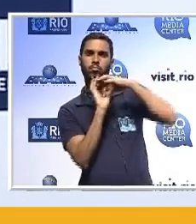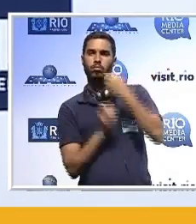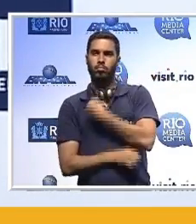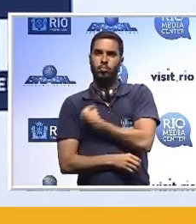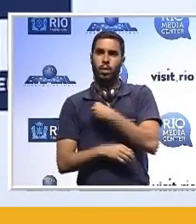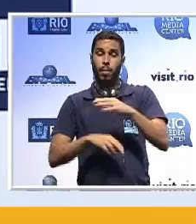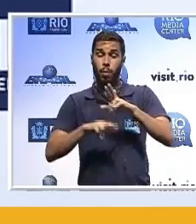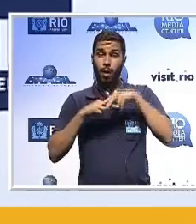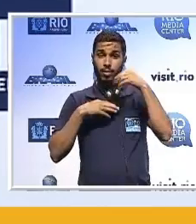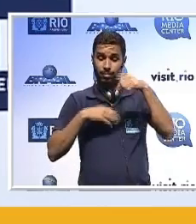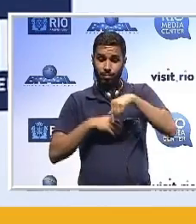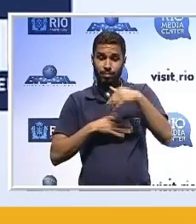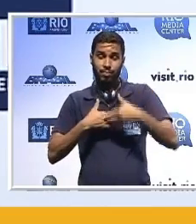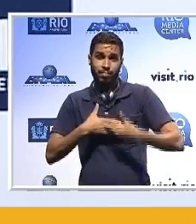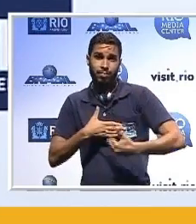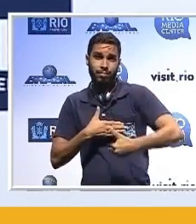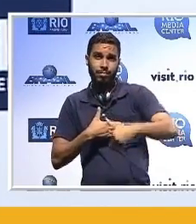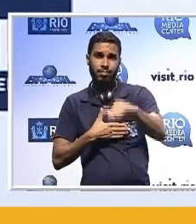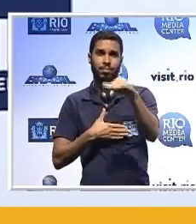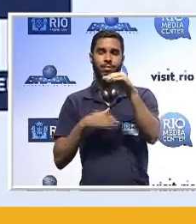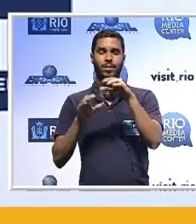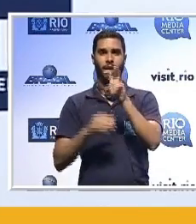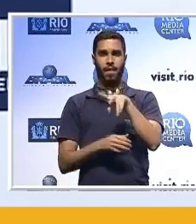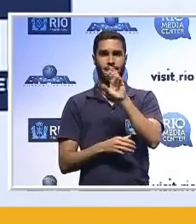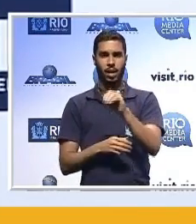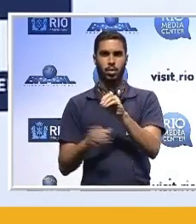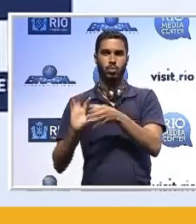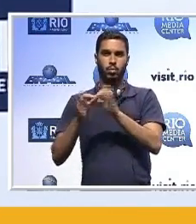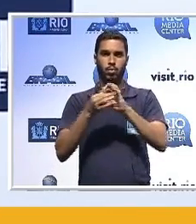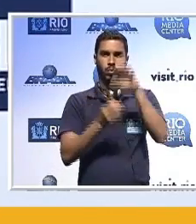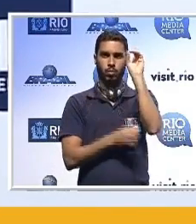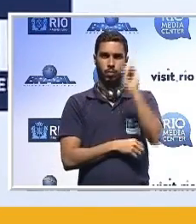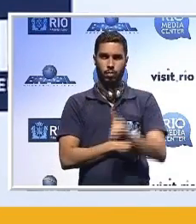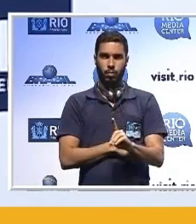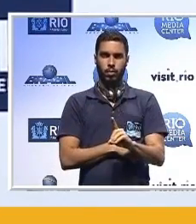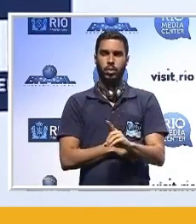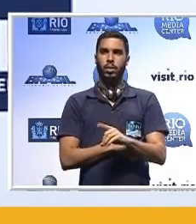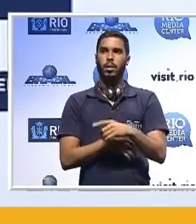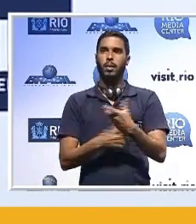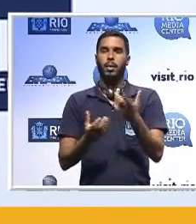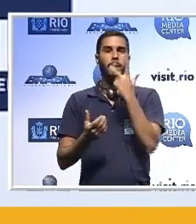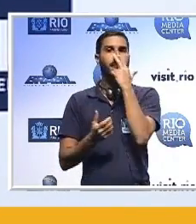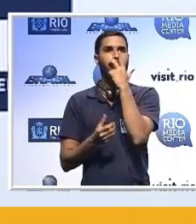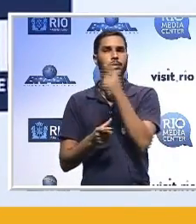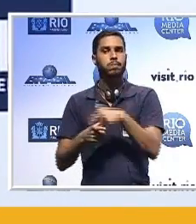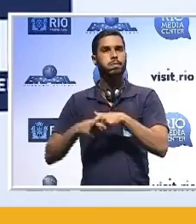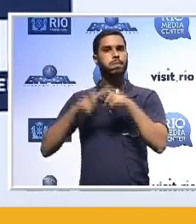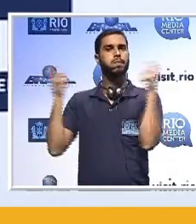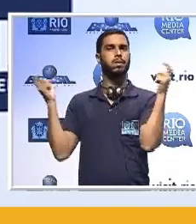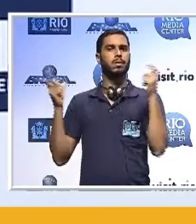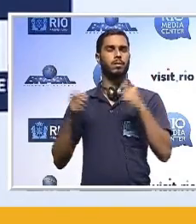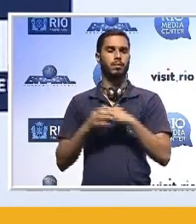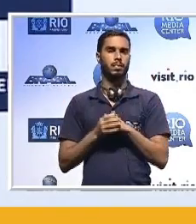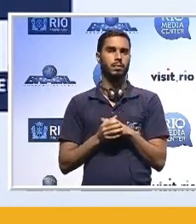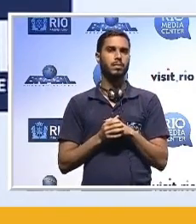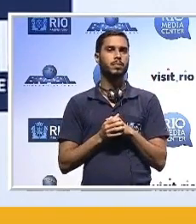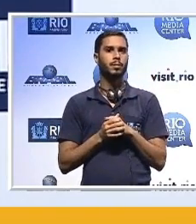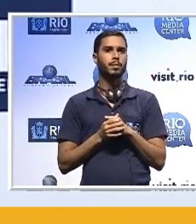gente intensificou isso no Rio de Janeiro, mas essas ações são permanentes, elas não são pontuais agora em função do